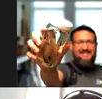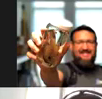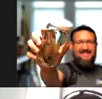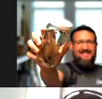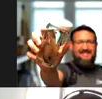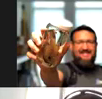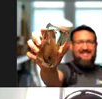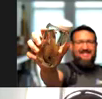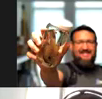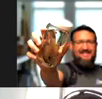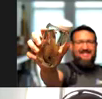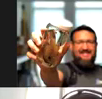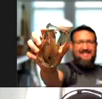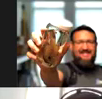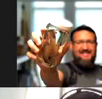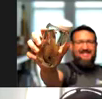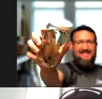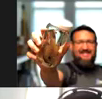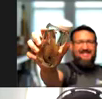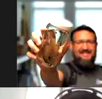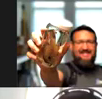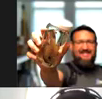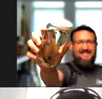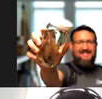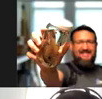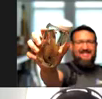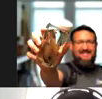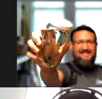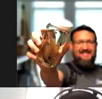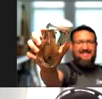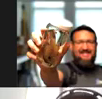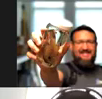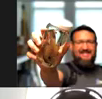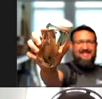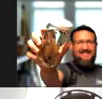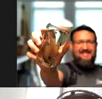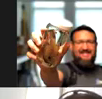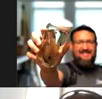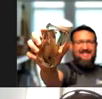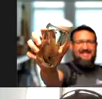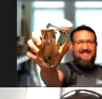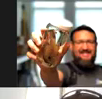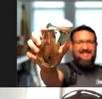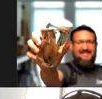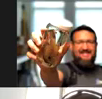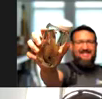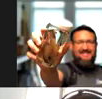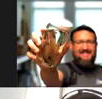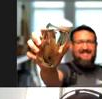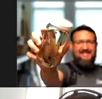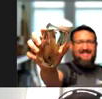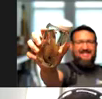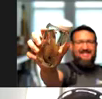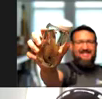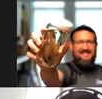aí, os indivíduos novos, eles chegam no sistema pelo meio da reprodução, né? Então, aí a gente tem o tempo de